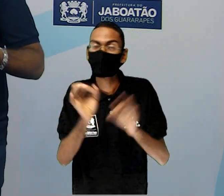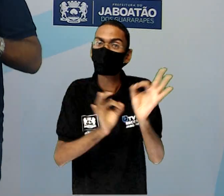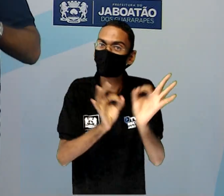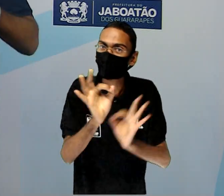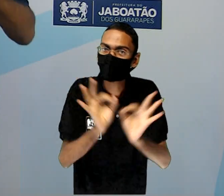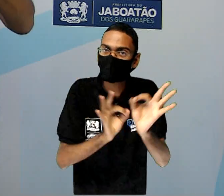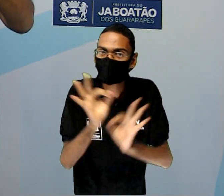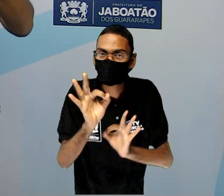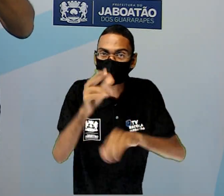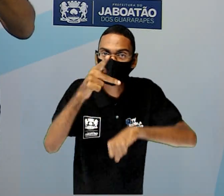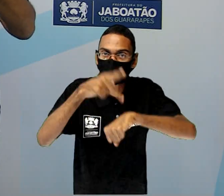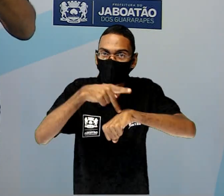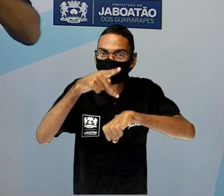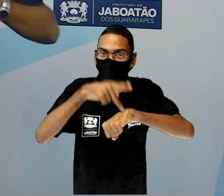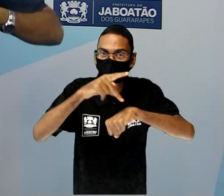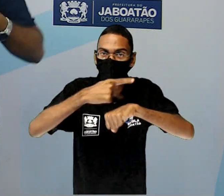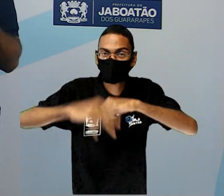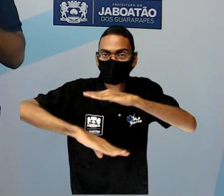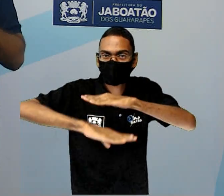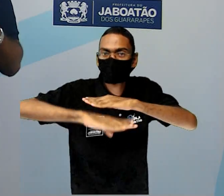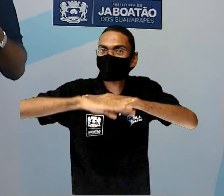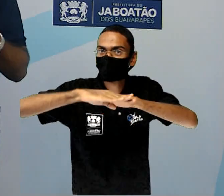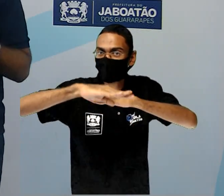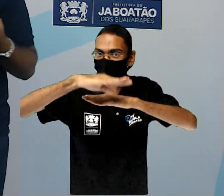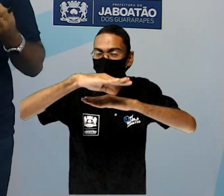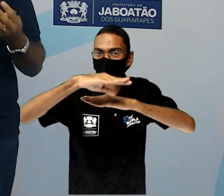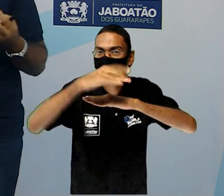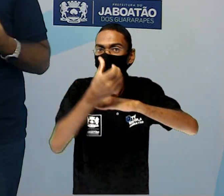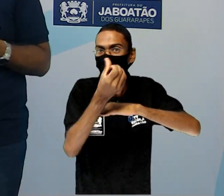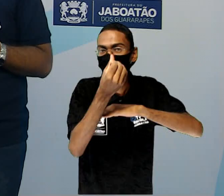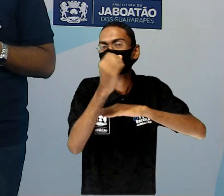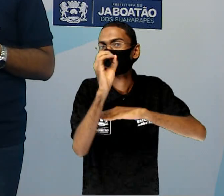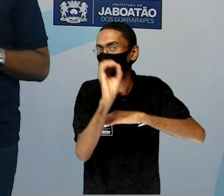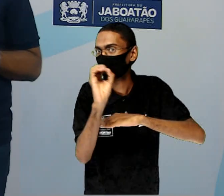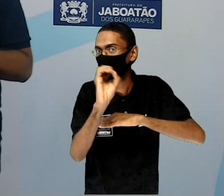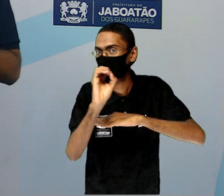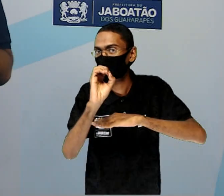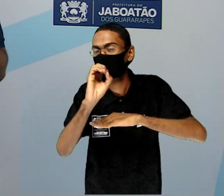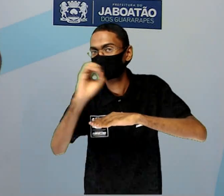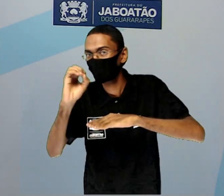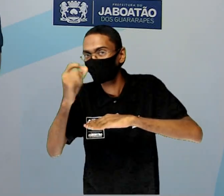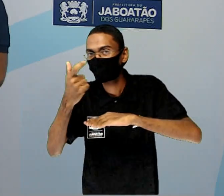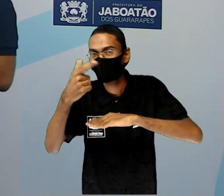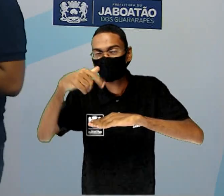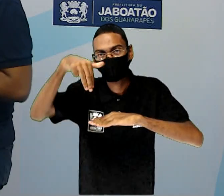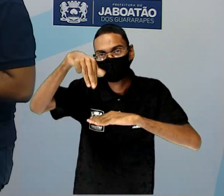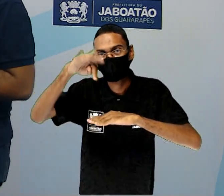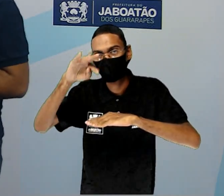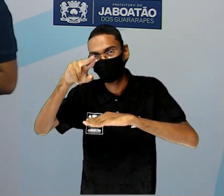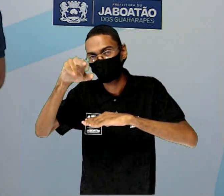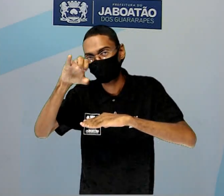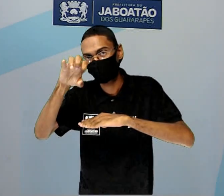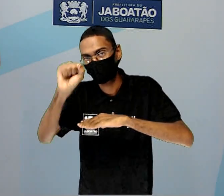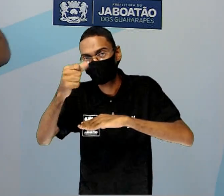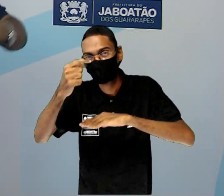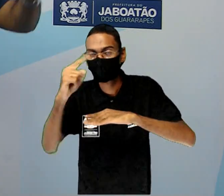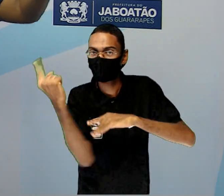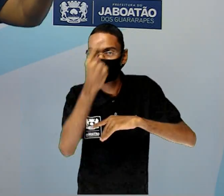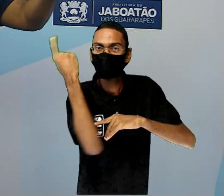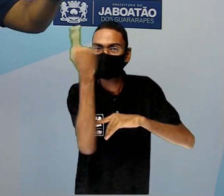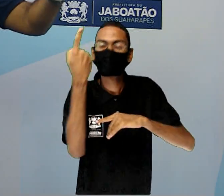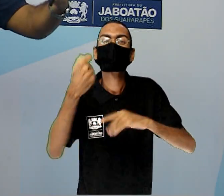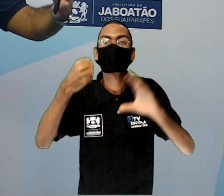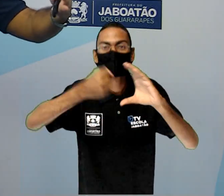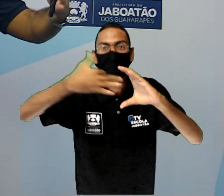rochosas elevadas, acima de 600 metros de altura, mas vai ter essa característica como se fosse uma